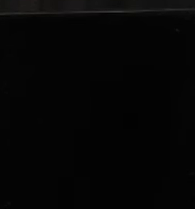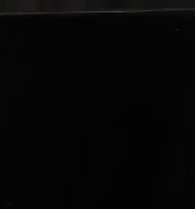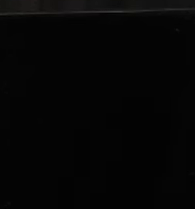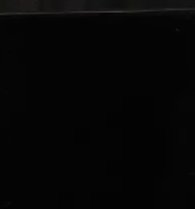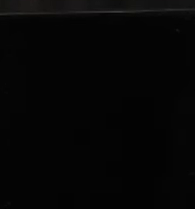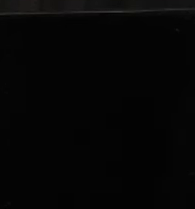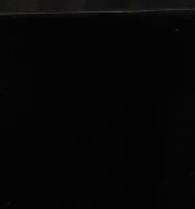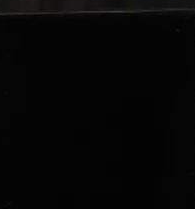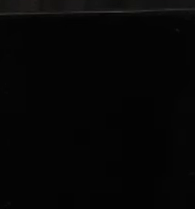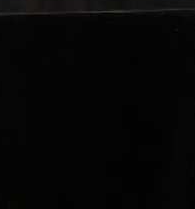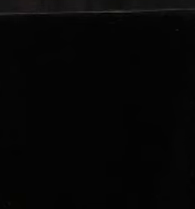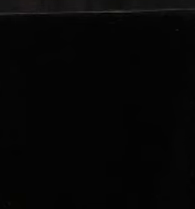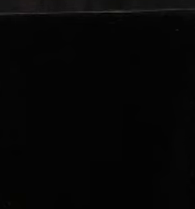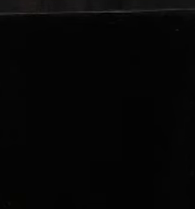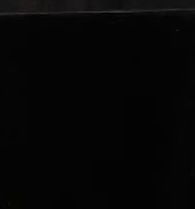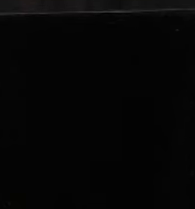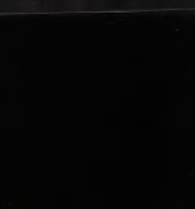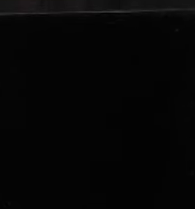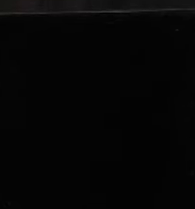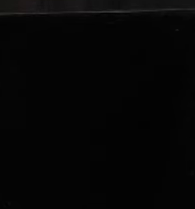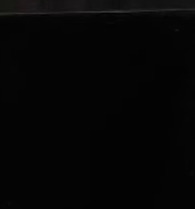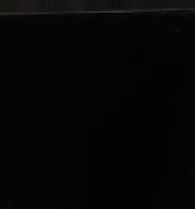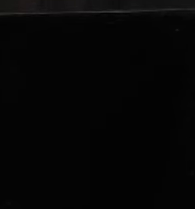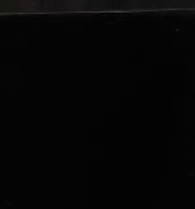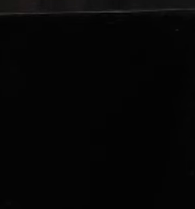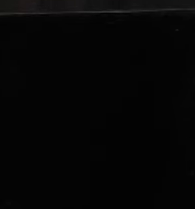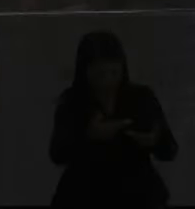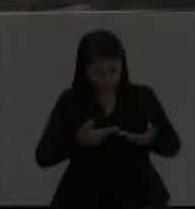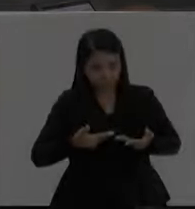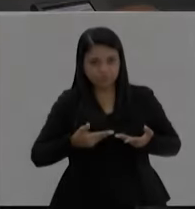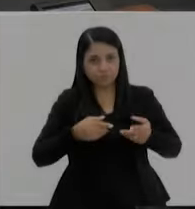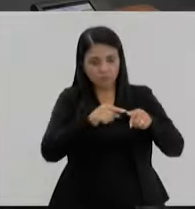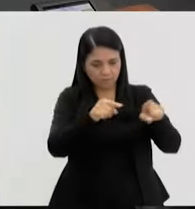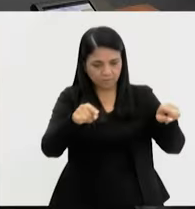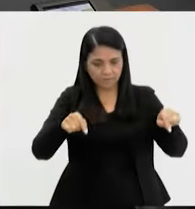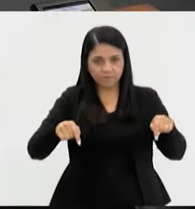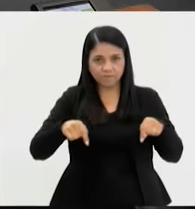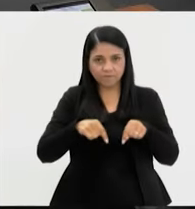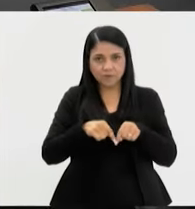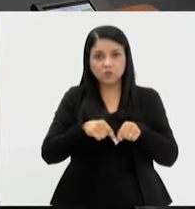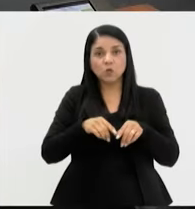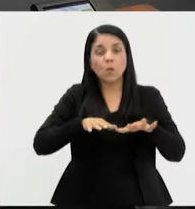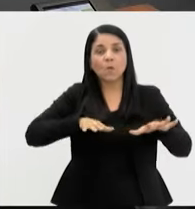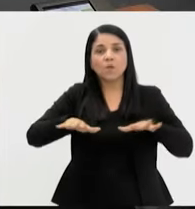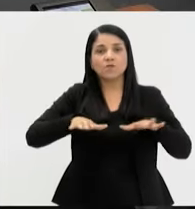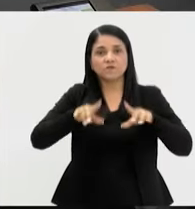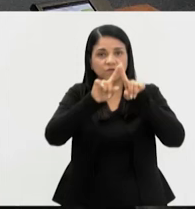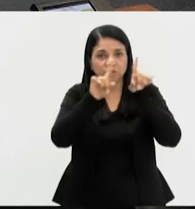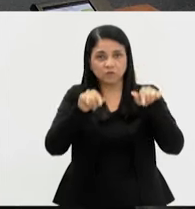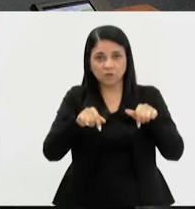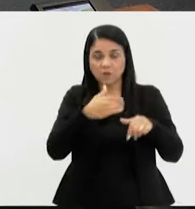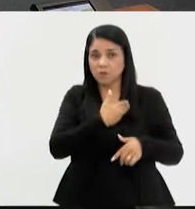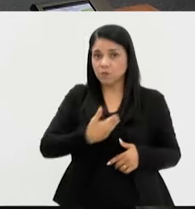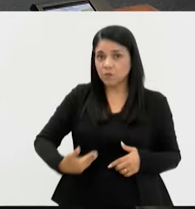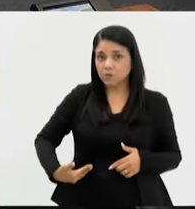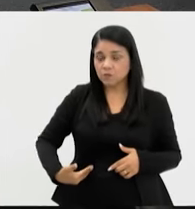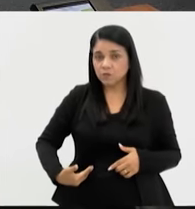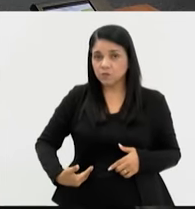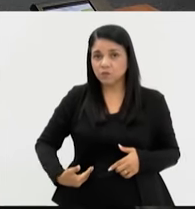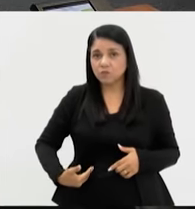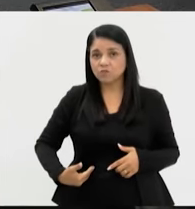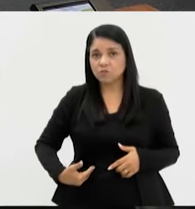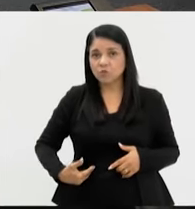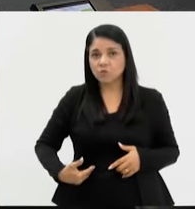cinco representantes do Movimento dos Funcionários Públicos intitulado